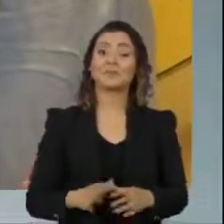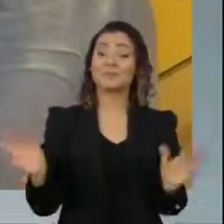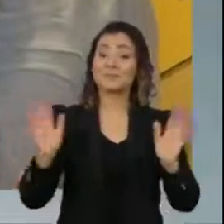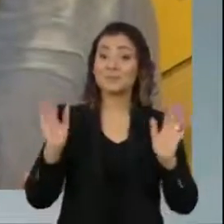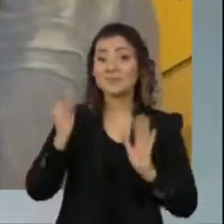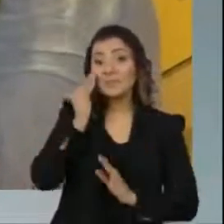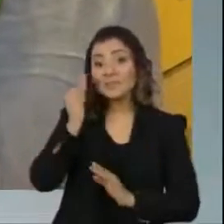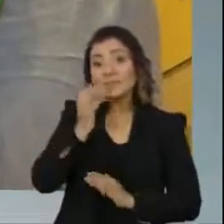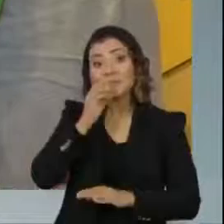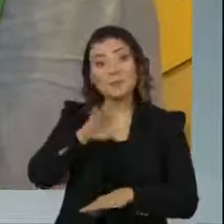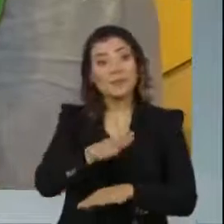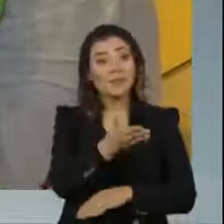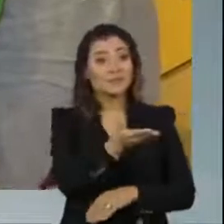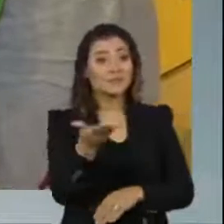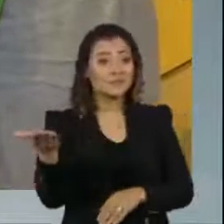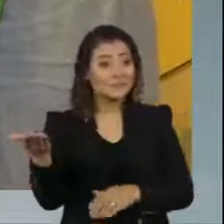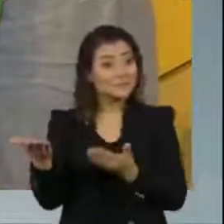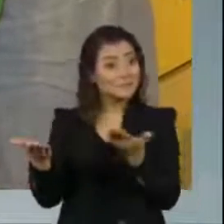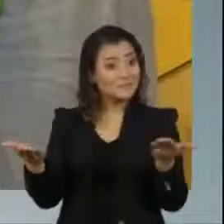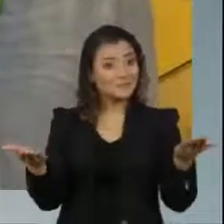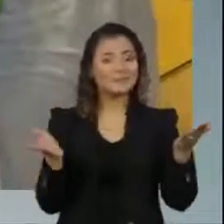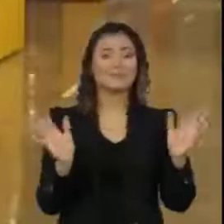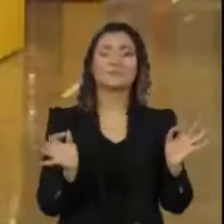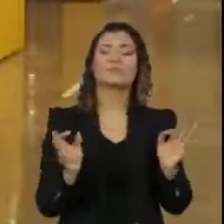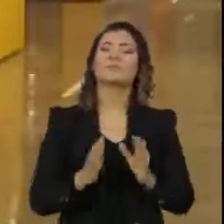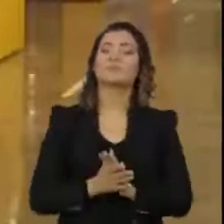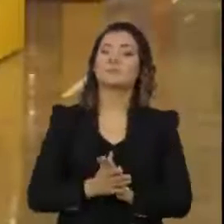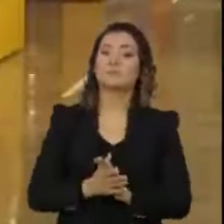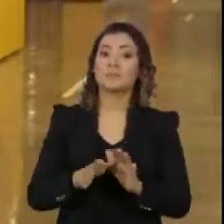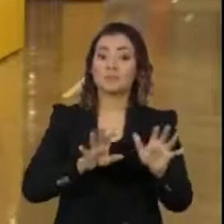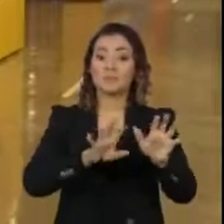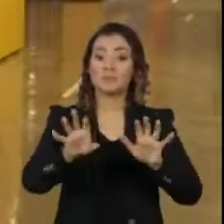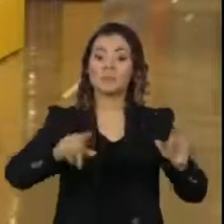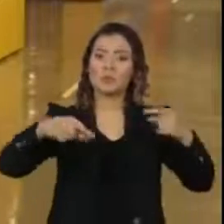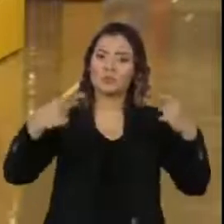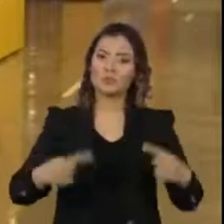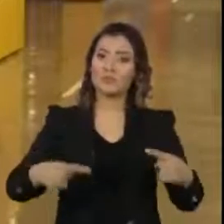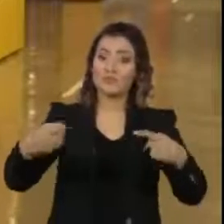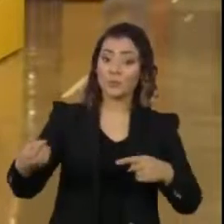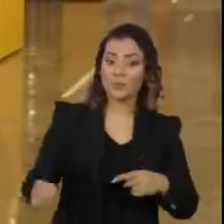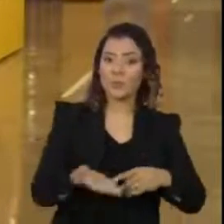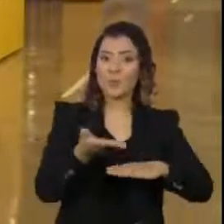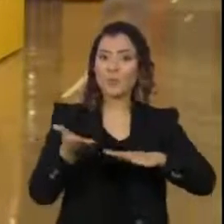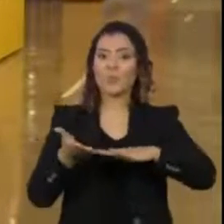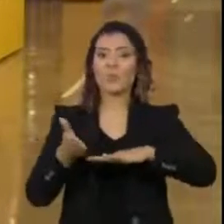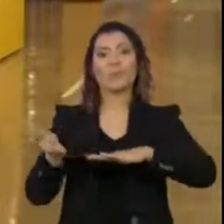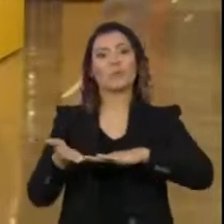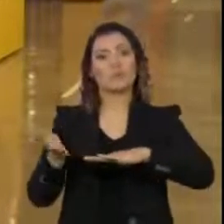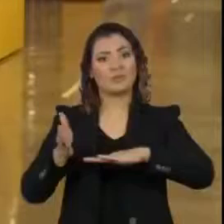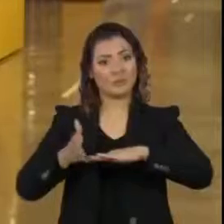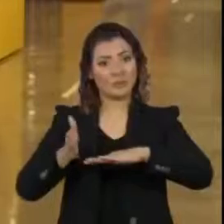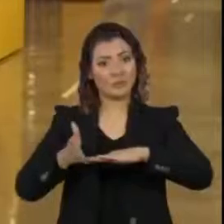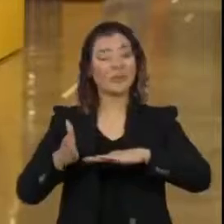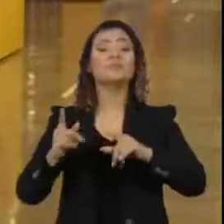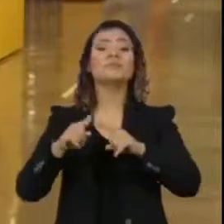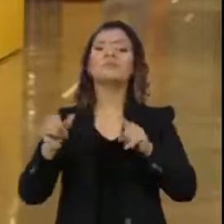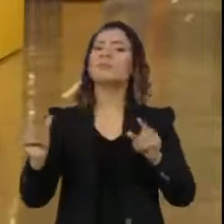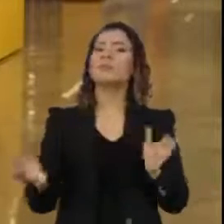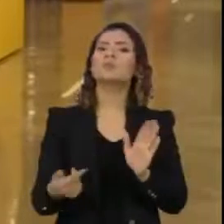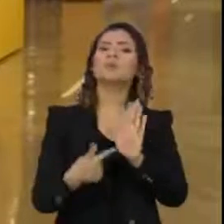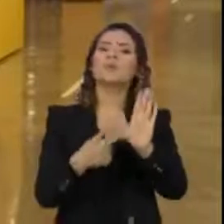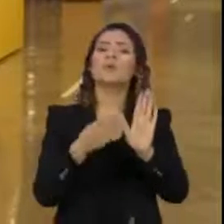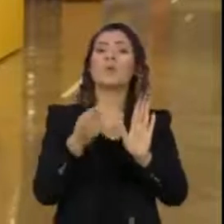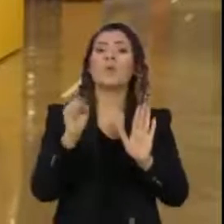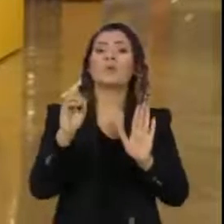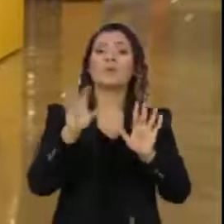Oi, Joyce. Uma boa tarde para você, boa tarde a todos. A mostra Desafios da Modernidade reúne 80 obras,